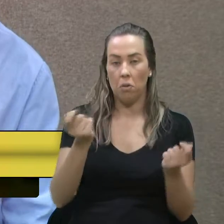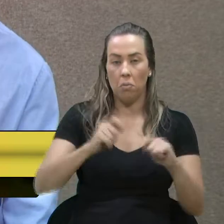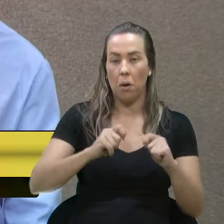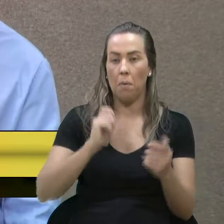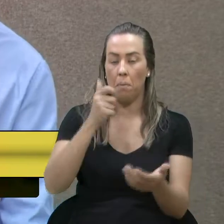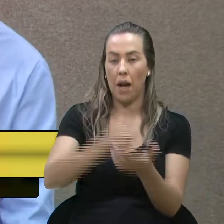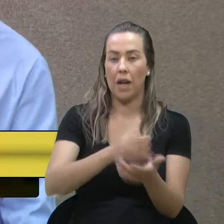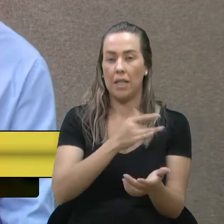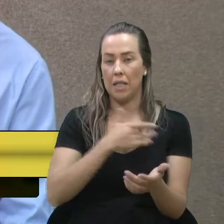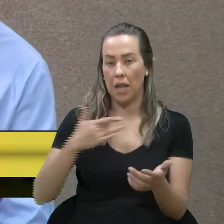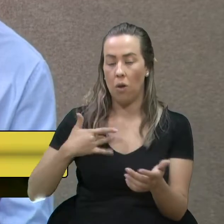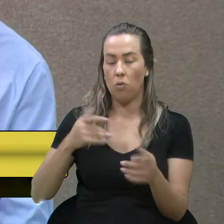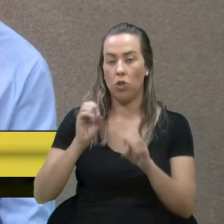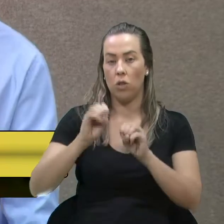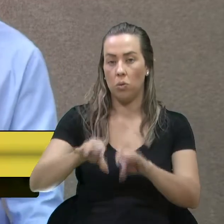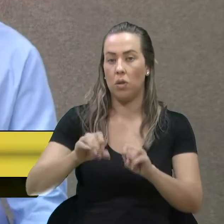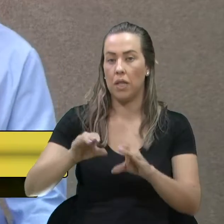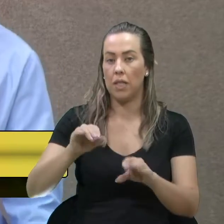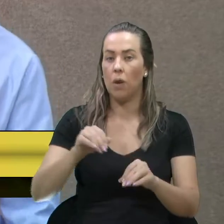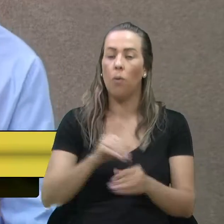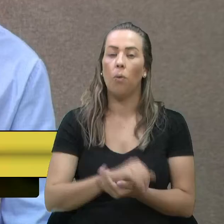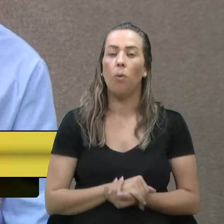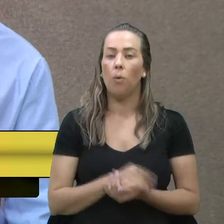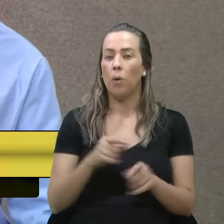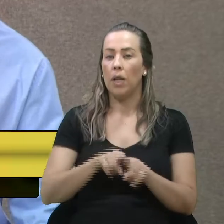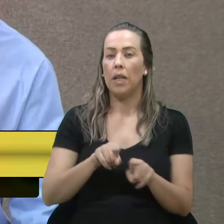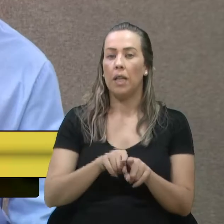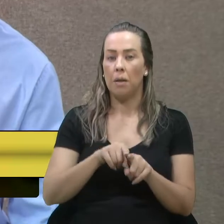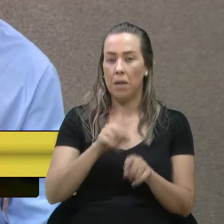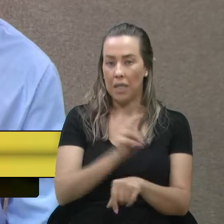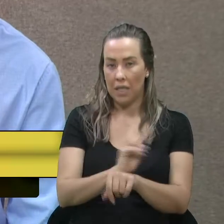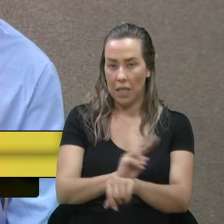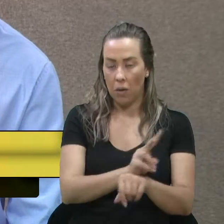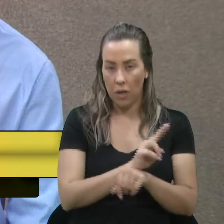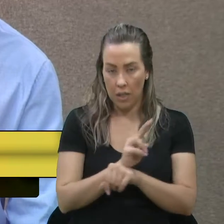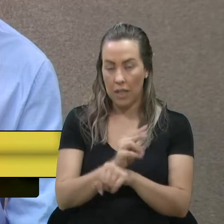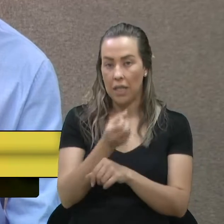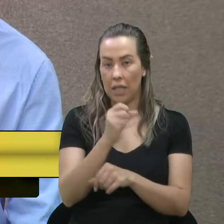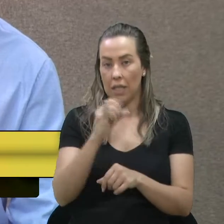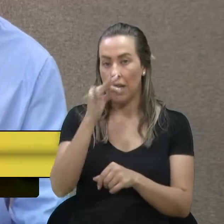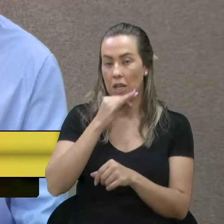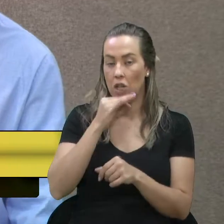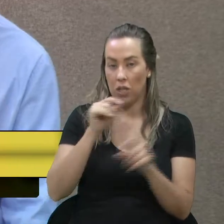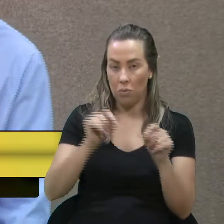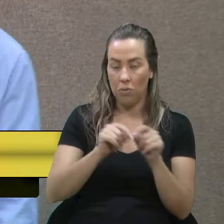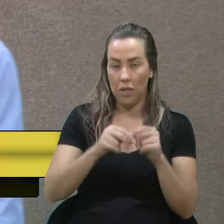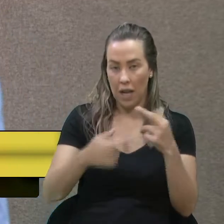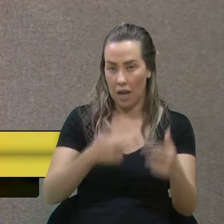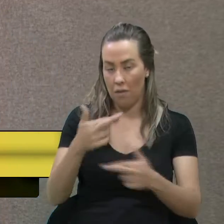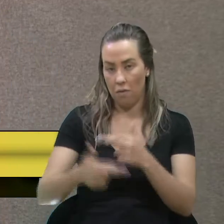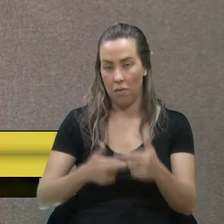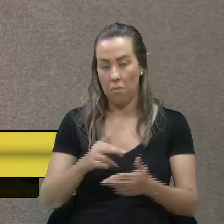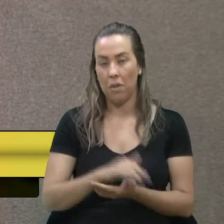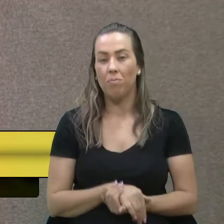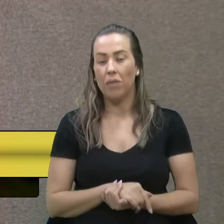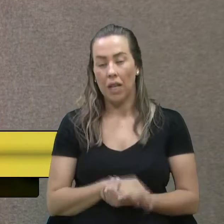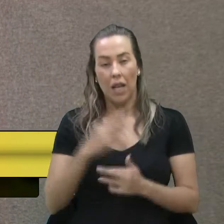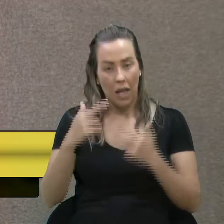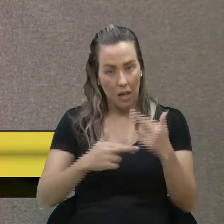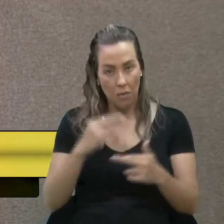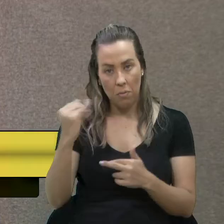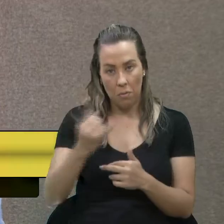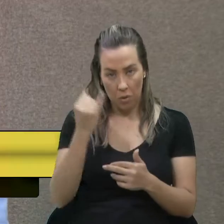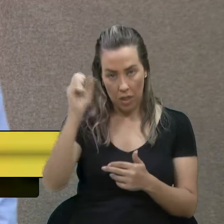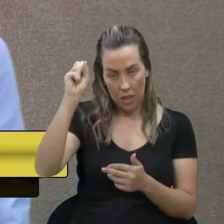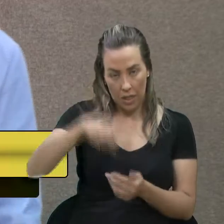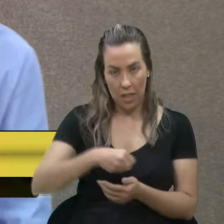bancar saúde, segurança, educação, o prefeito vai inviabilizar a cidade se não fizer as reformas. Então as reformas são muito